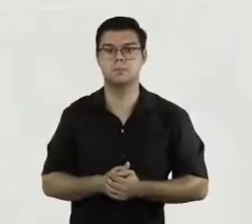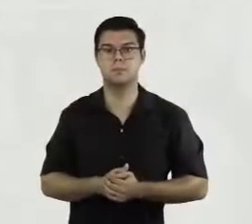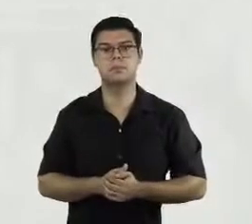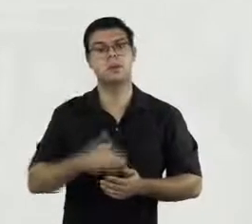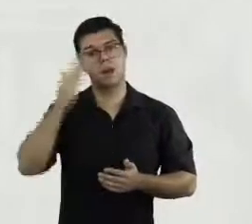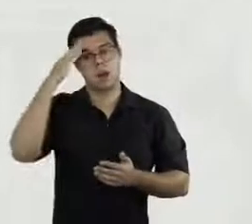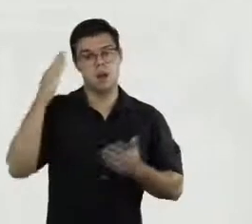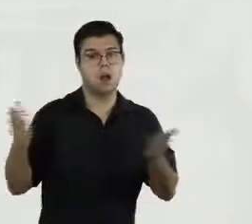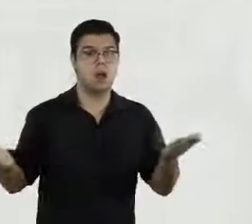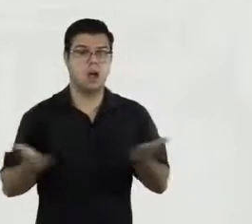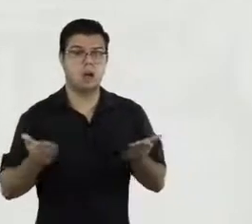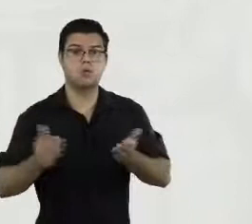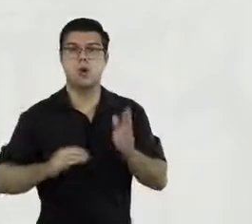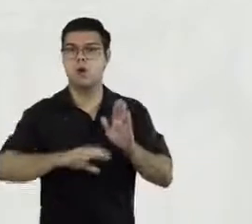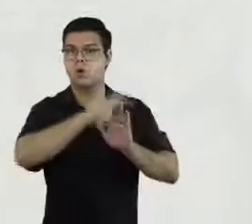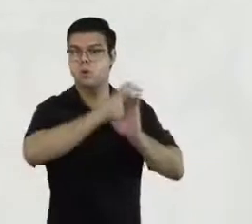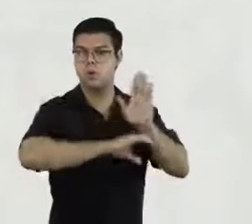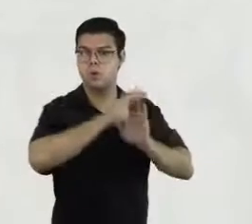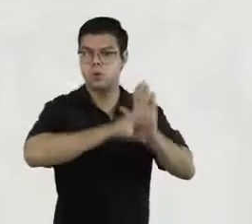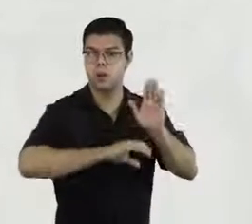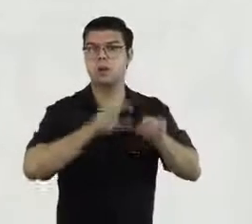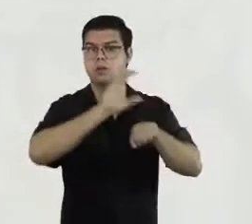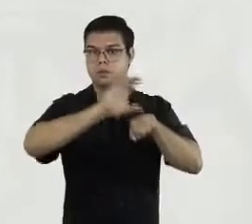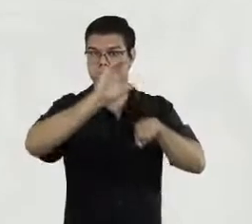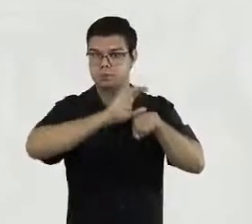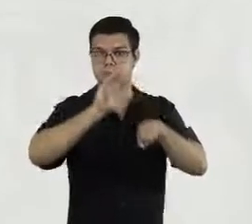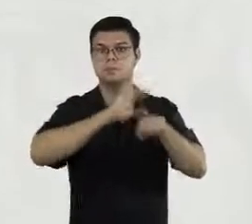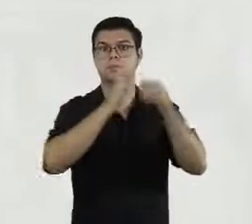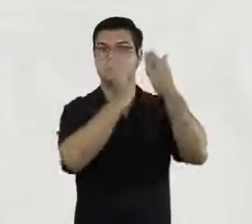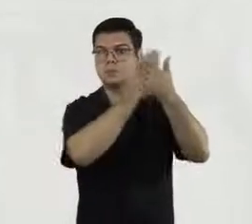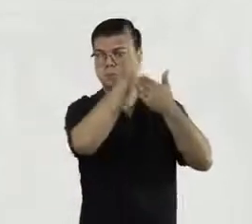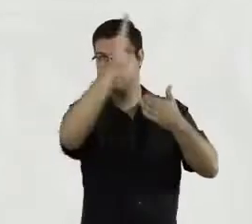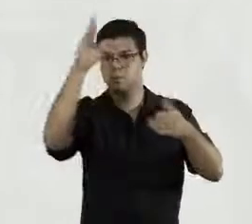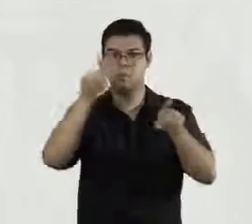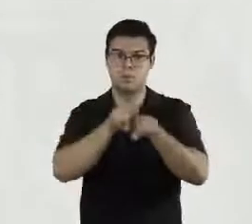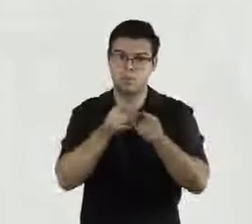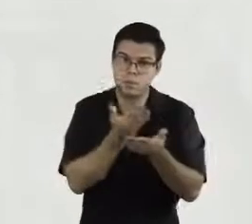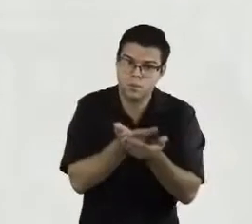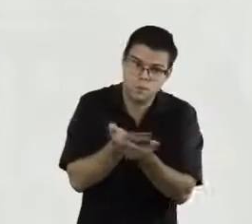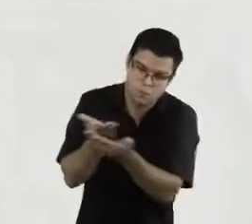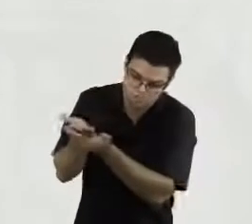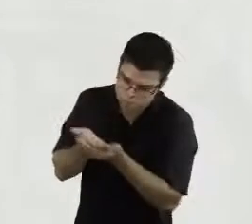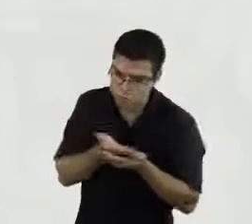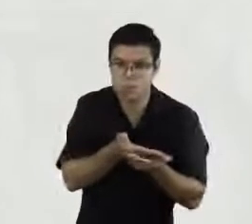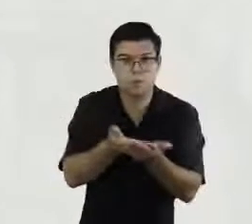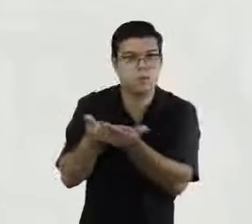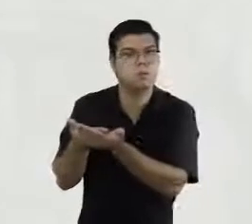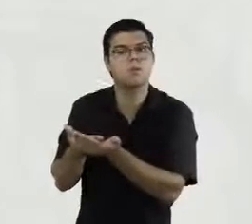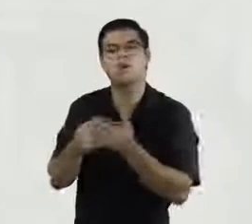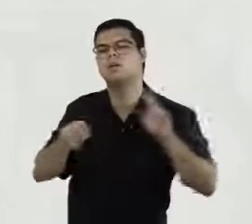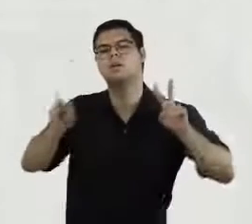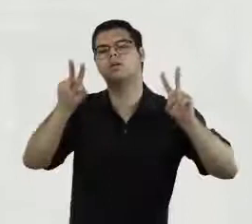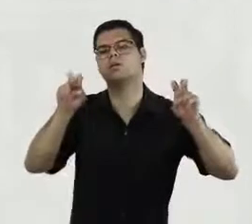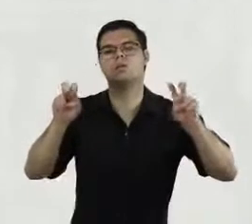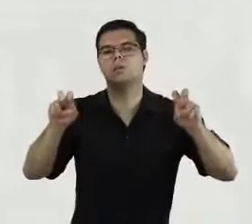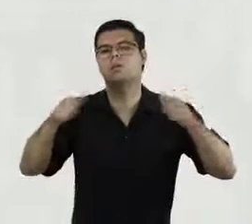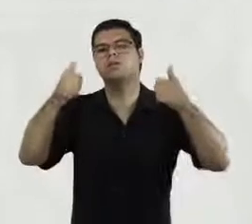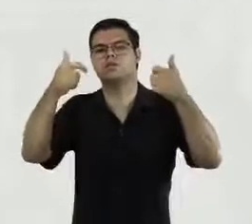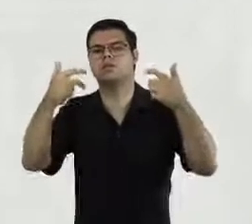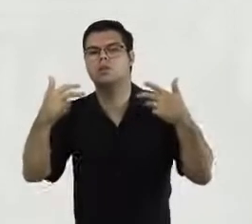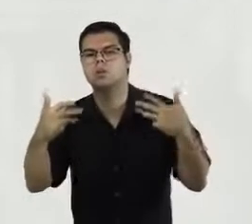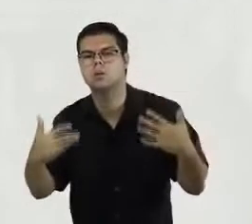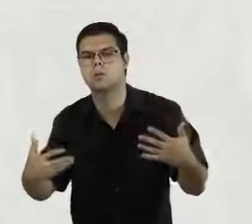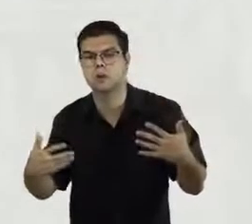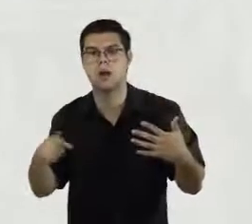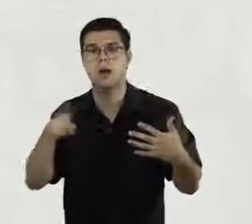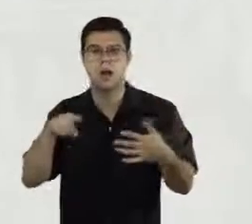atuais currículos de formação bibliotecária, em comum estudo, como em seus estudos, abordam